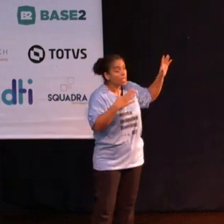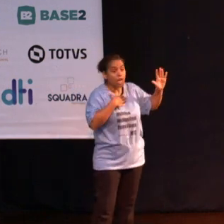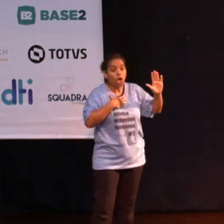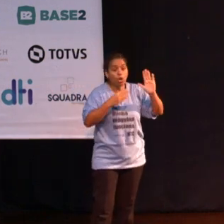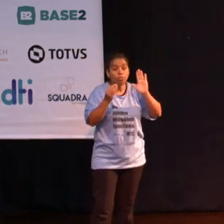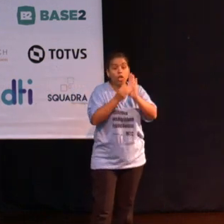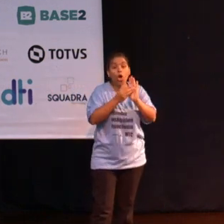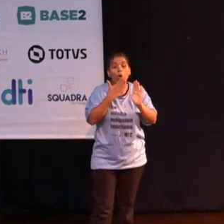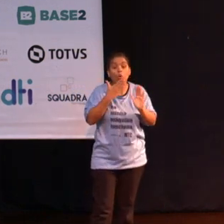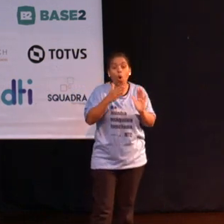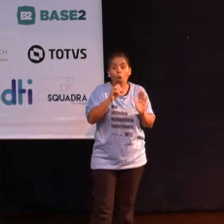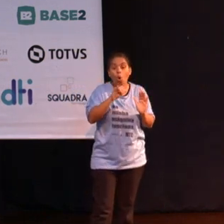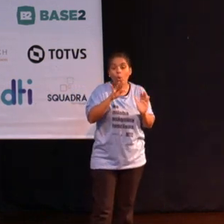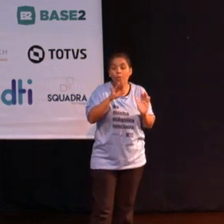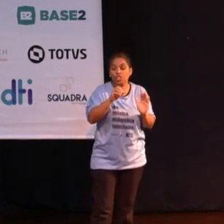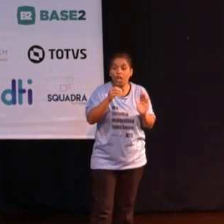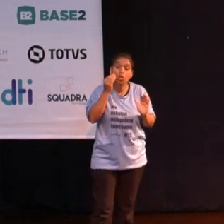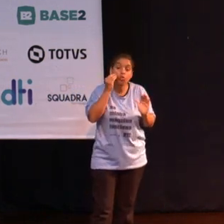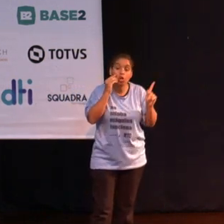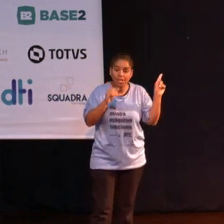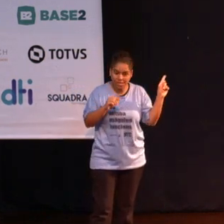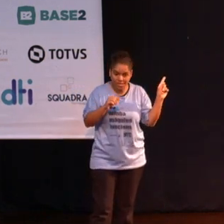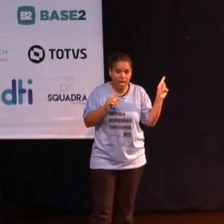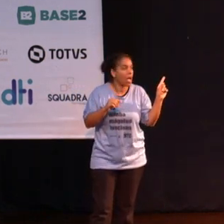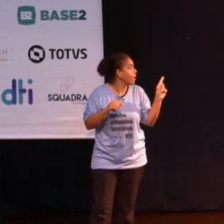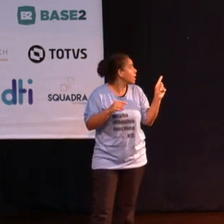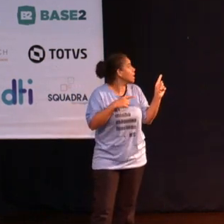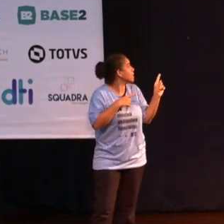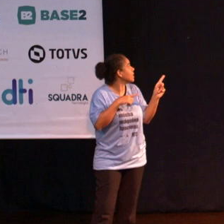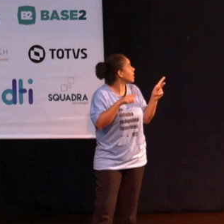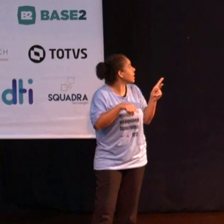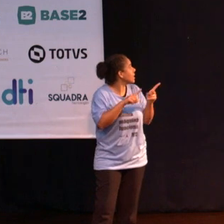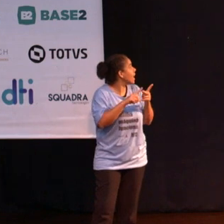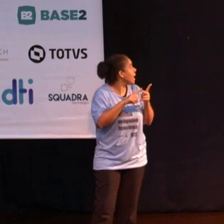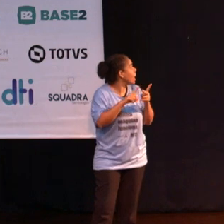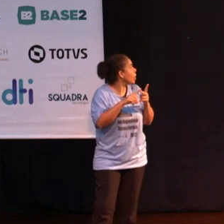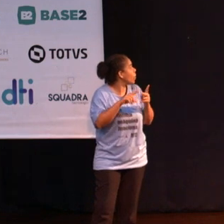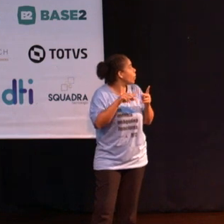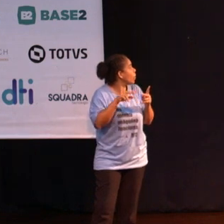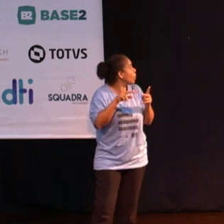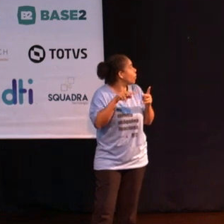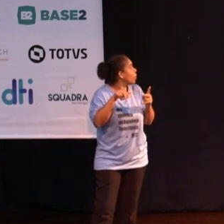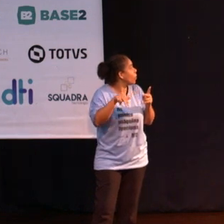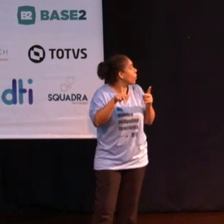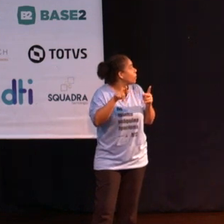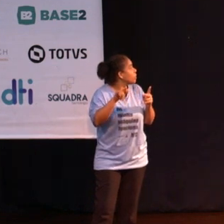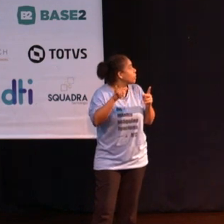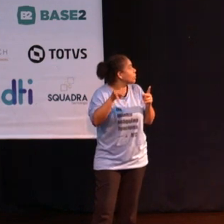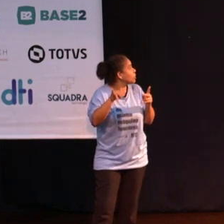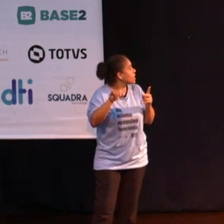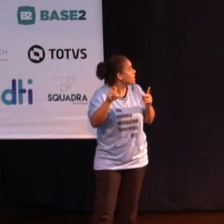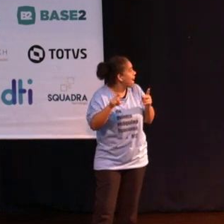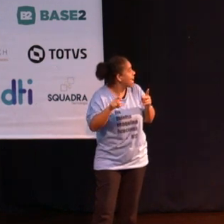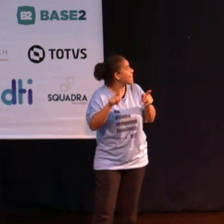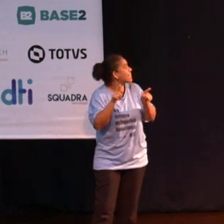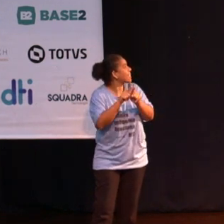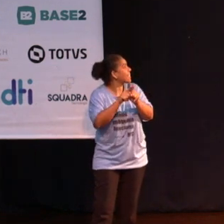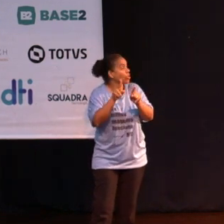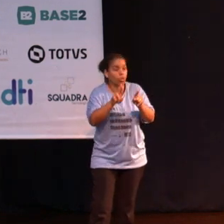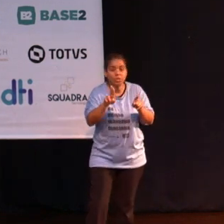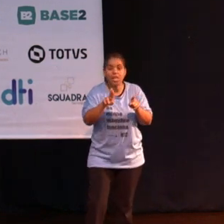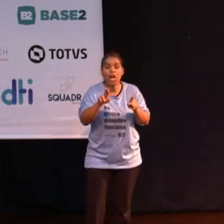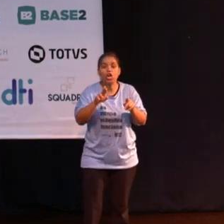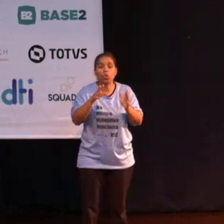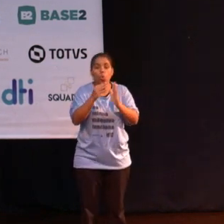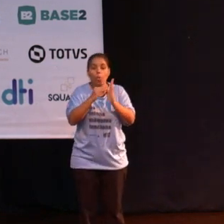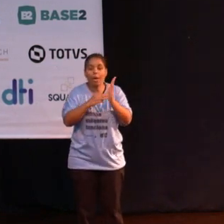qual objeto que eu vou estar aqui nesse caso aqui é um ex né eu uso eu estou usando o método pec o que eu vou